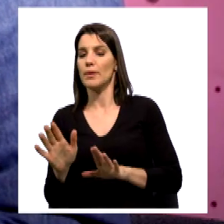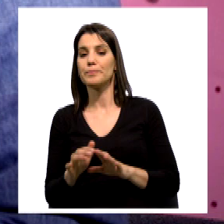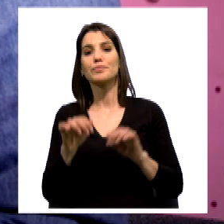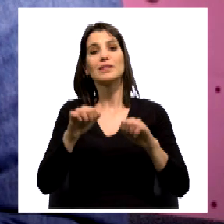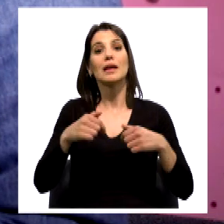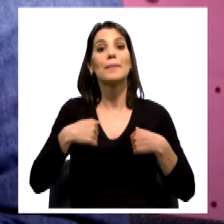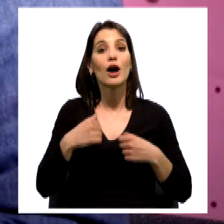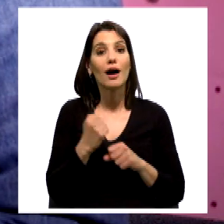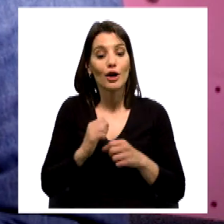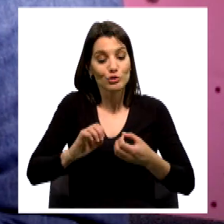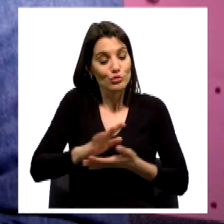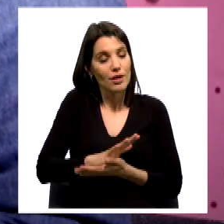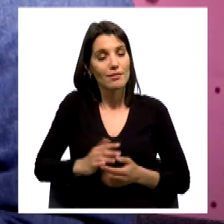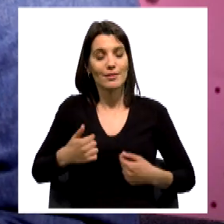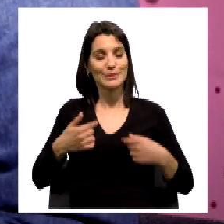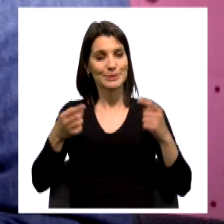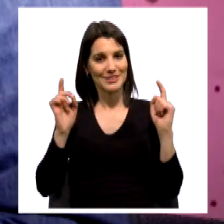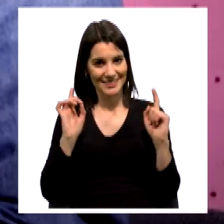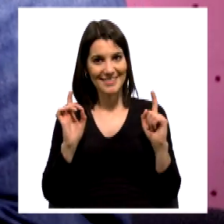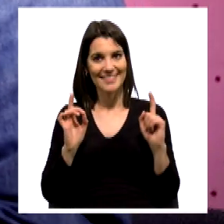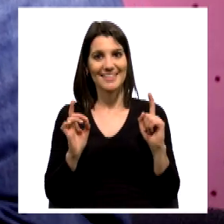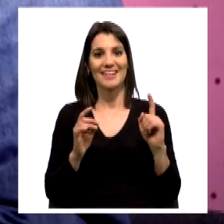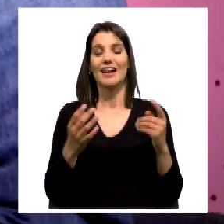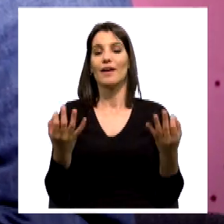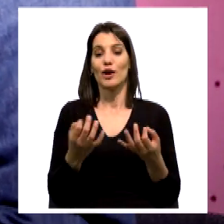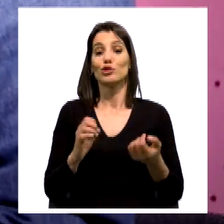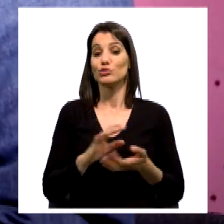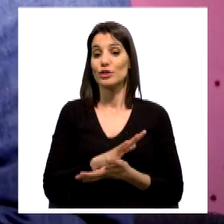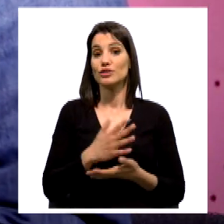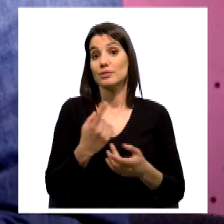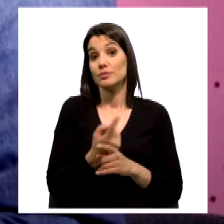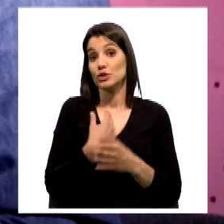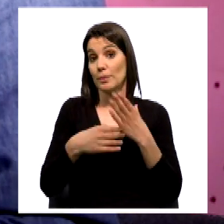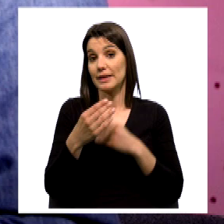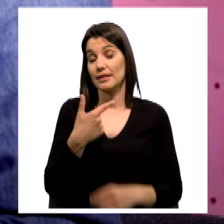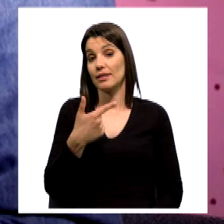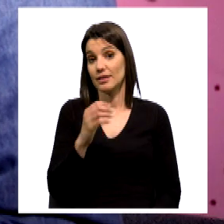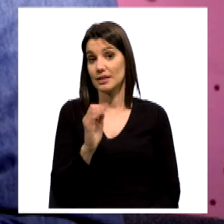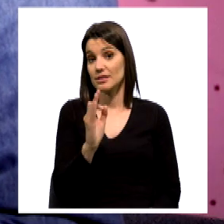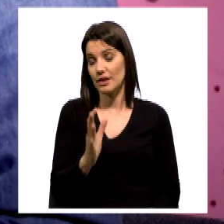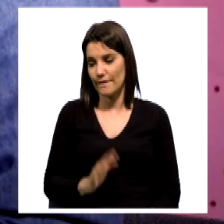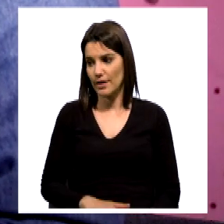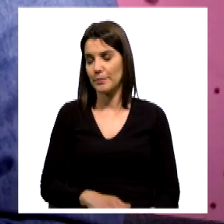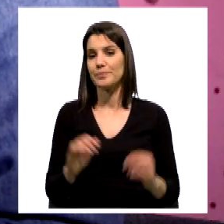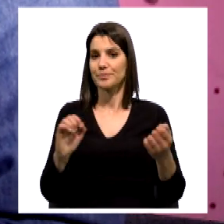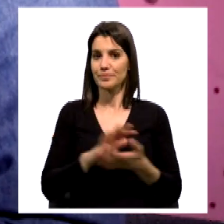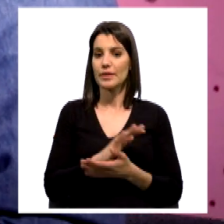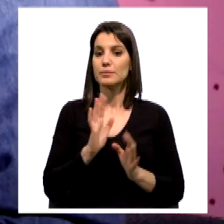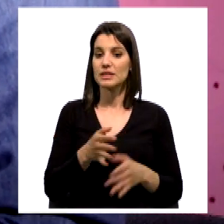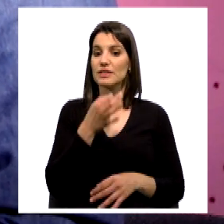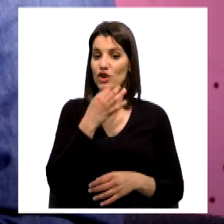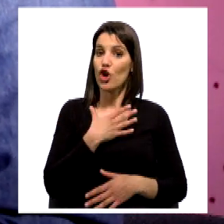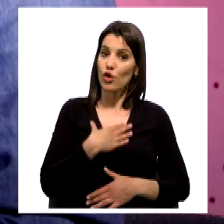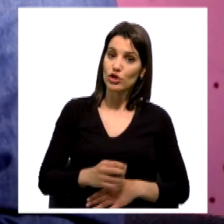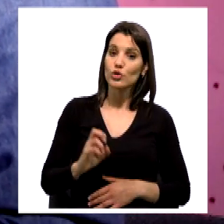outros? Mas não estou a ser jornalista. O jornalista, se calhar foram coisas que eu aprendi na TSF. O jornalista tem que falar do que